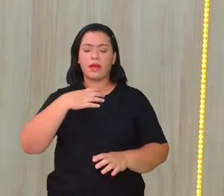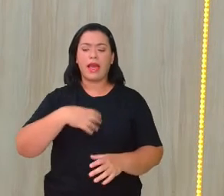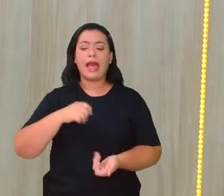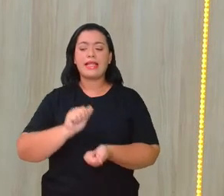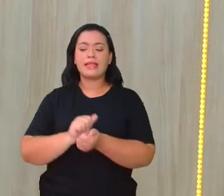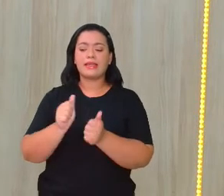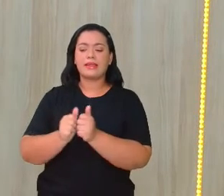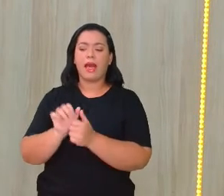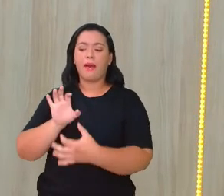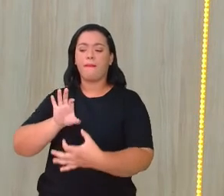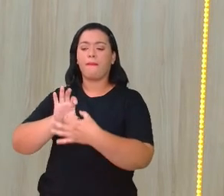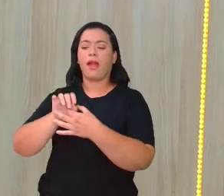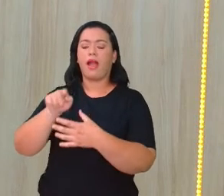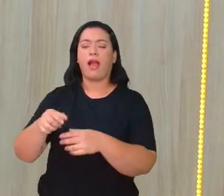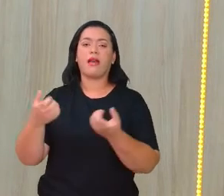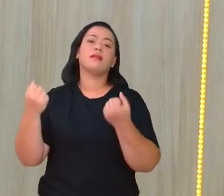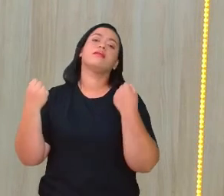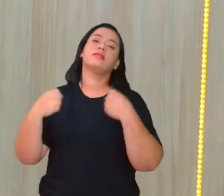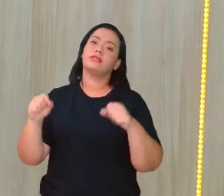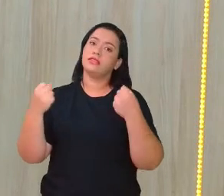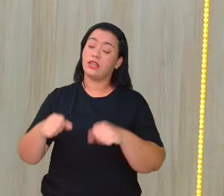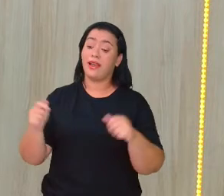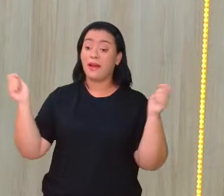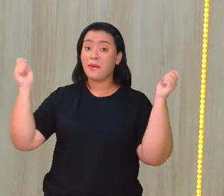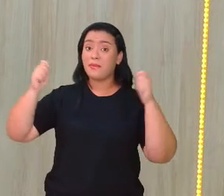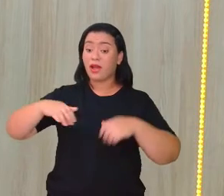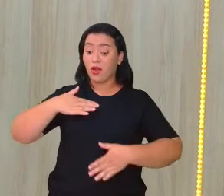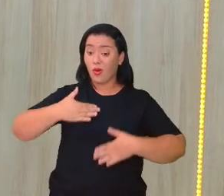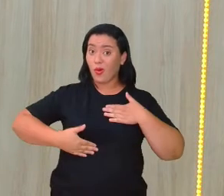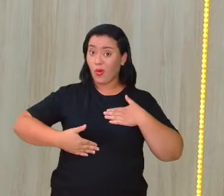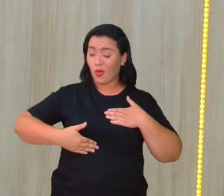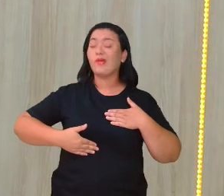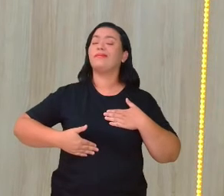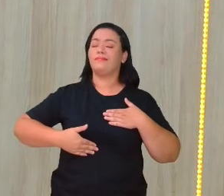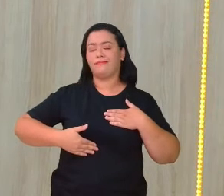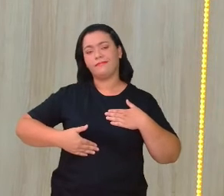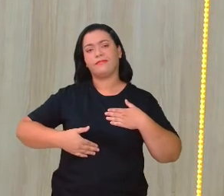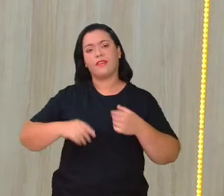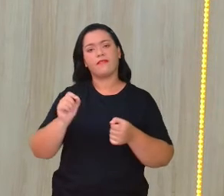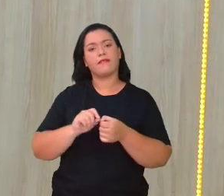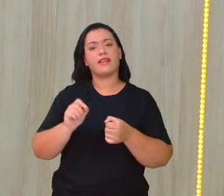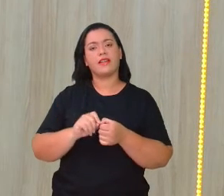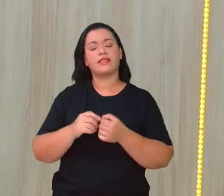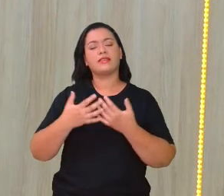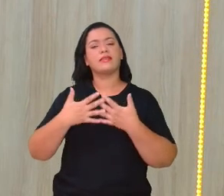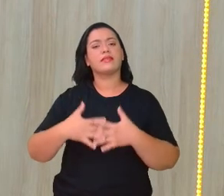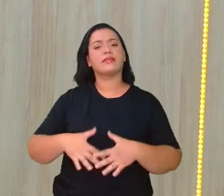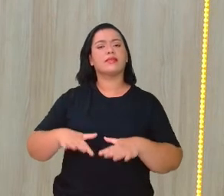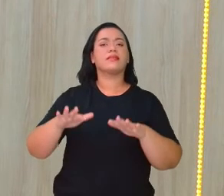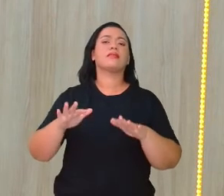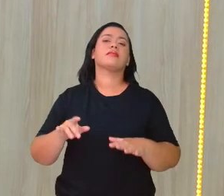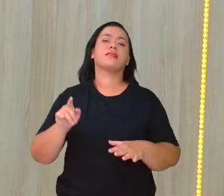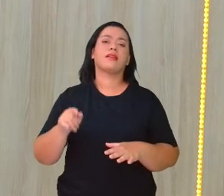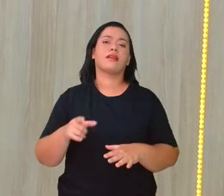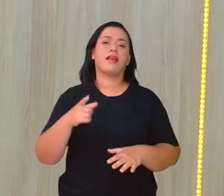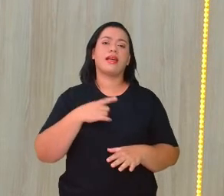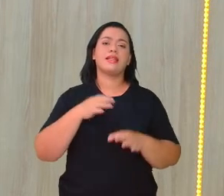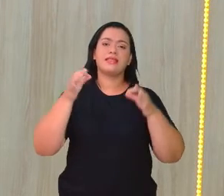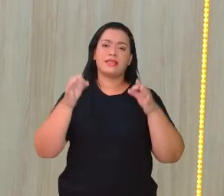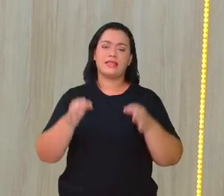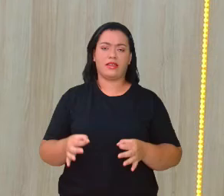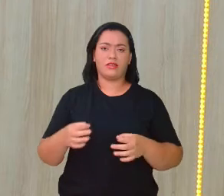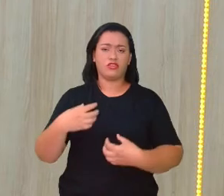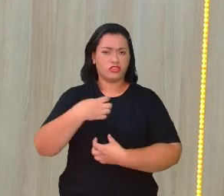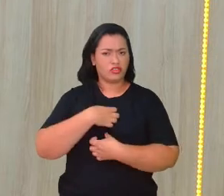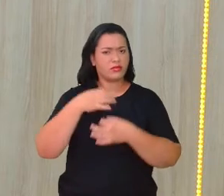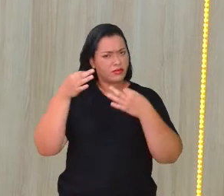exercício e ele consegue, o nosso corpo ele consegue realizar aquilo de forma mais correta,